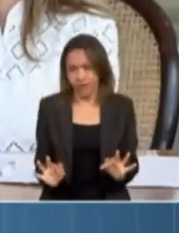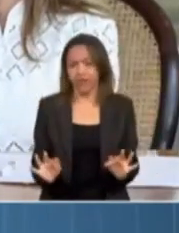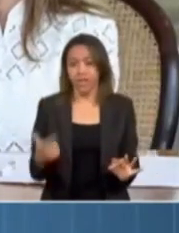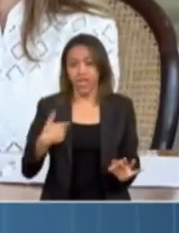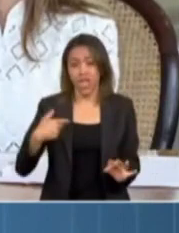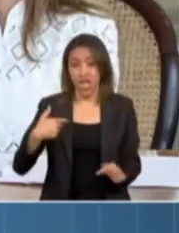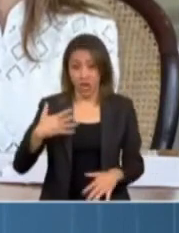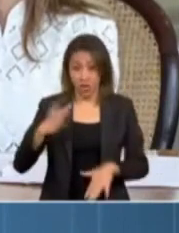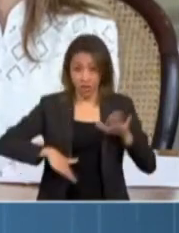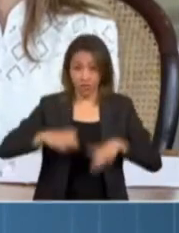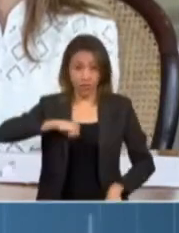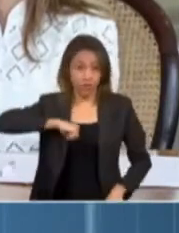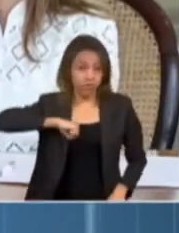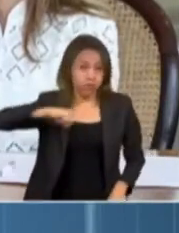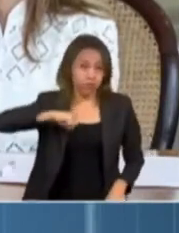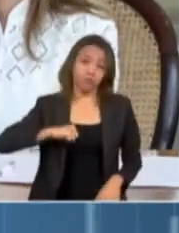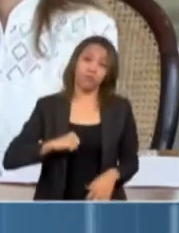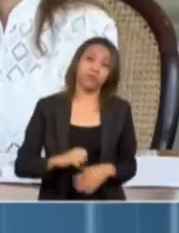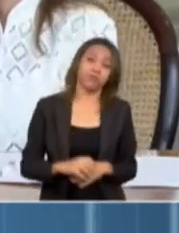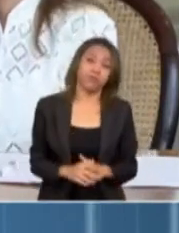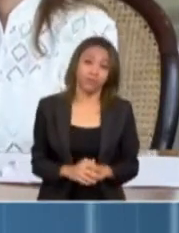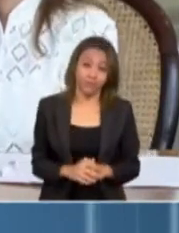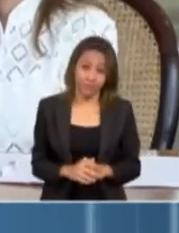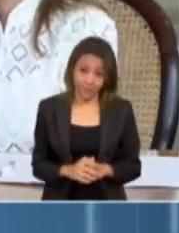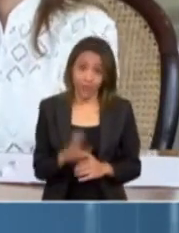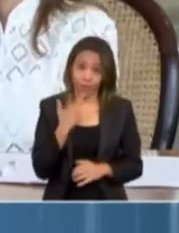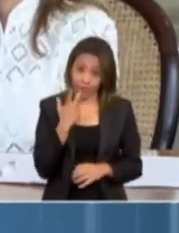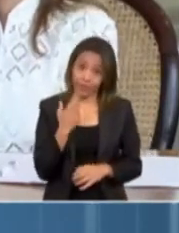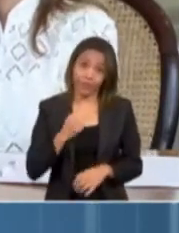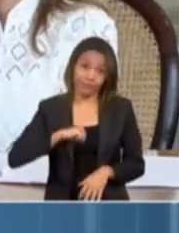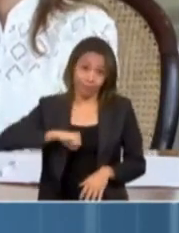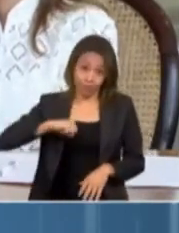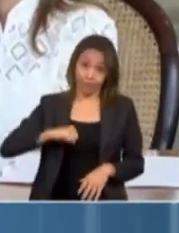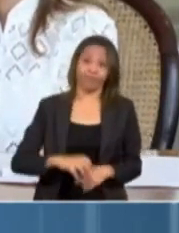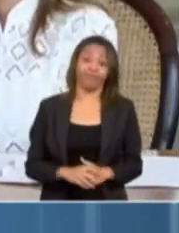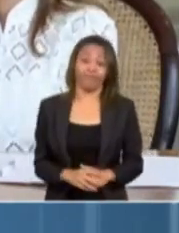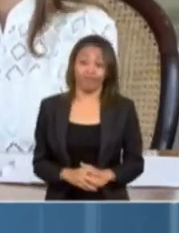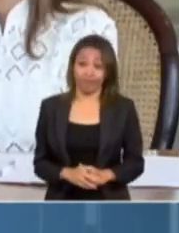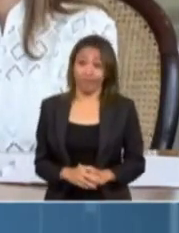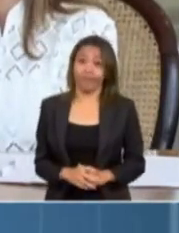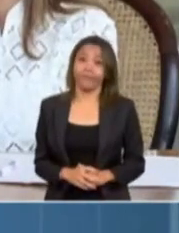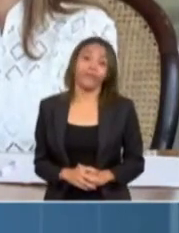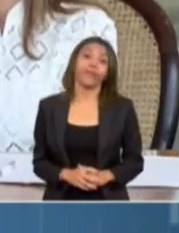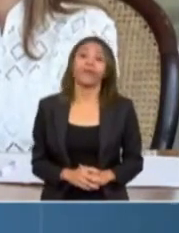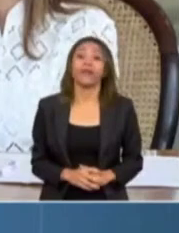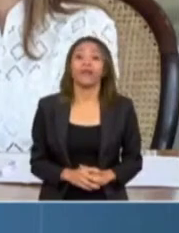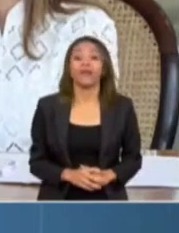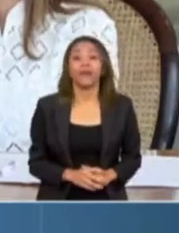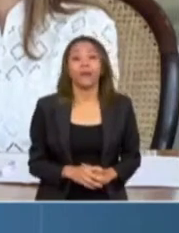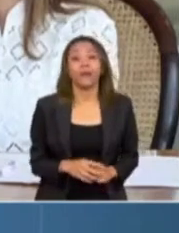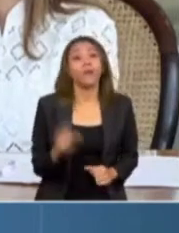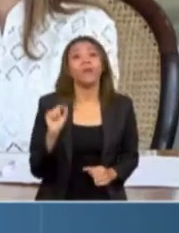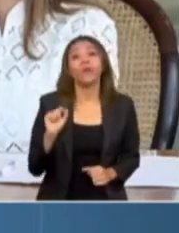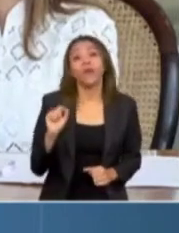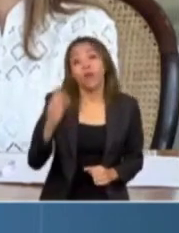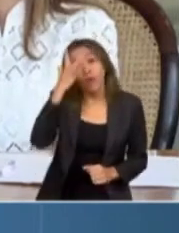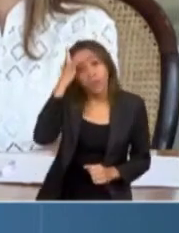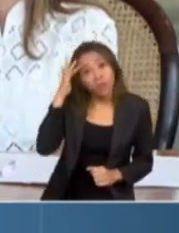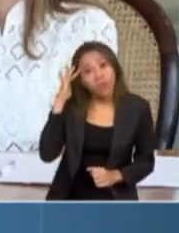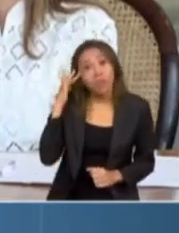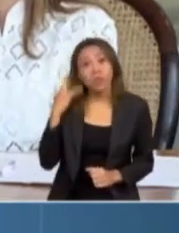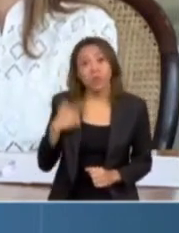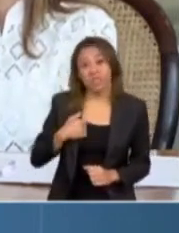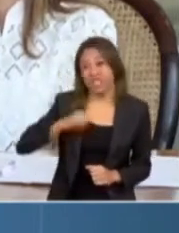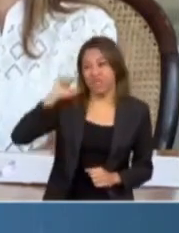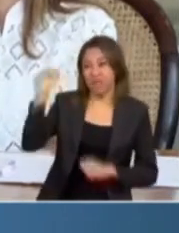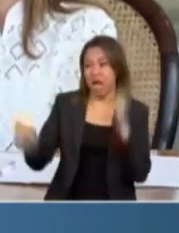seguida já teve reação, porque logo depois dessa conversa com o presidente, o nome da Janja era o nome